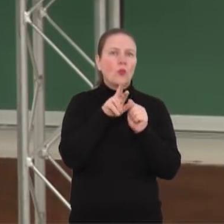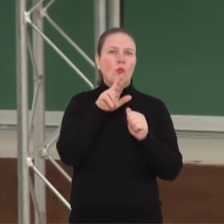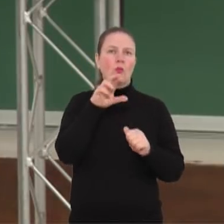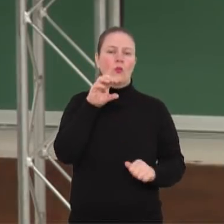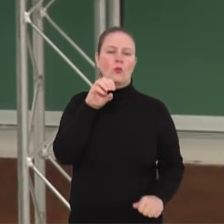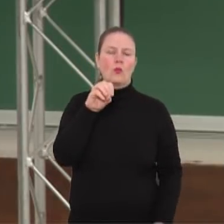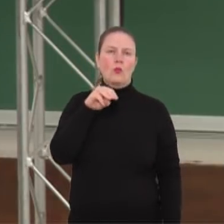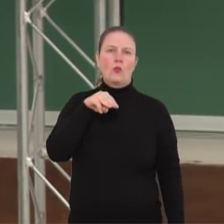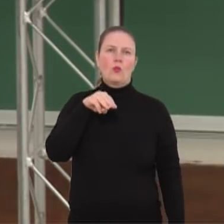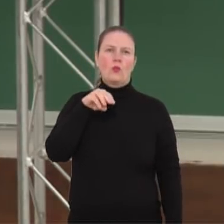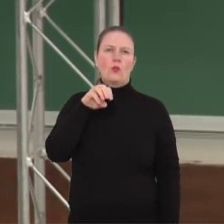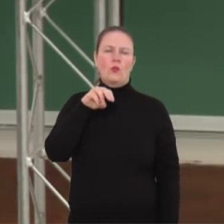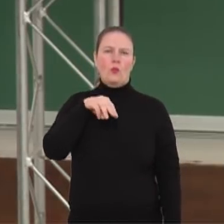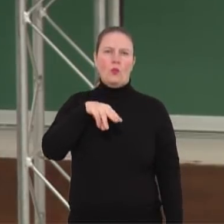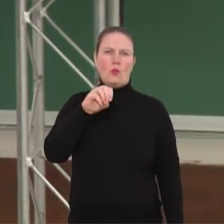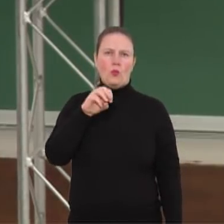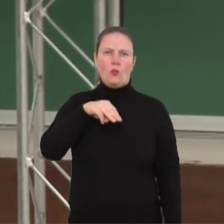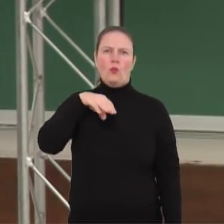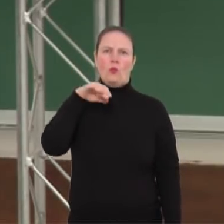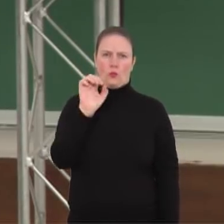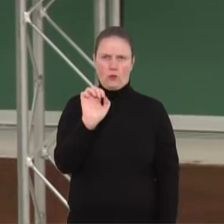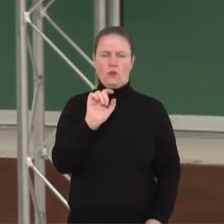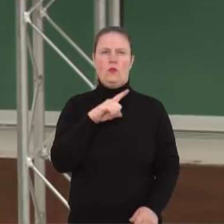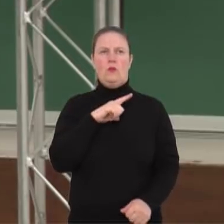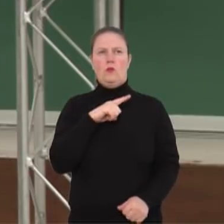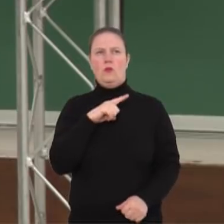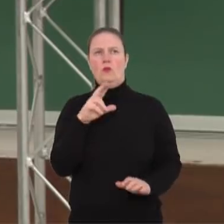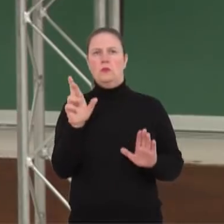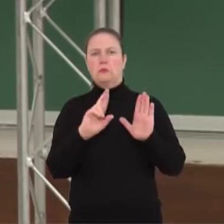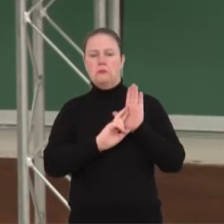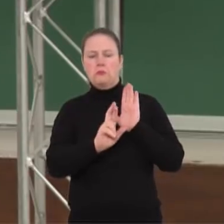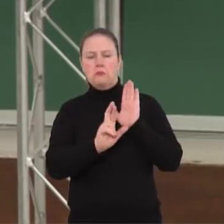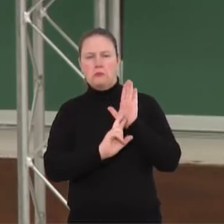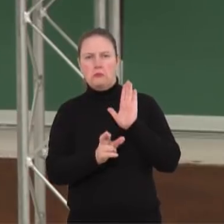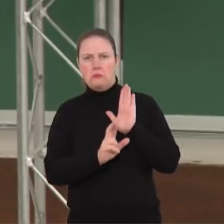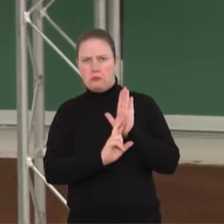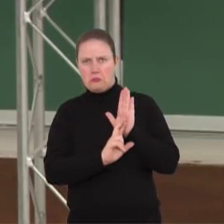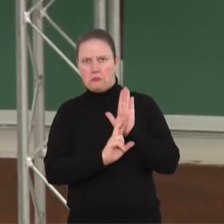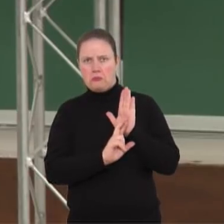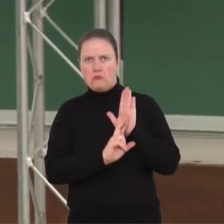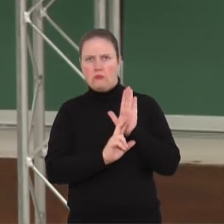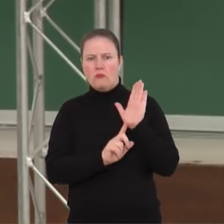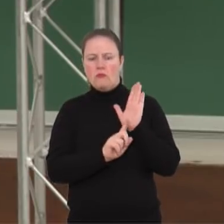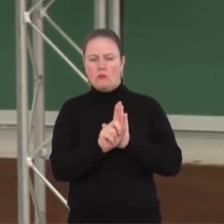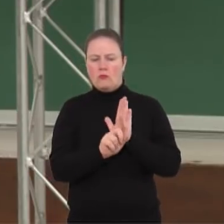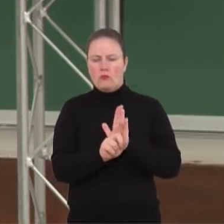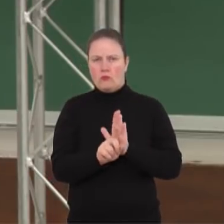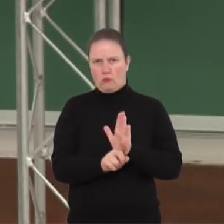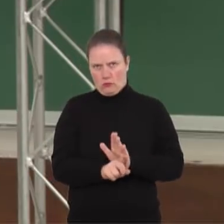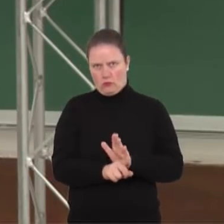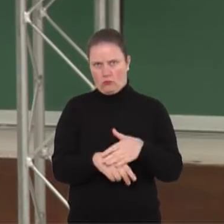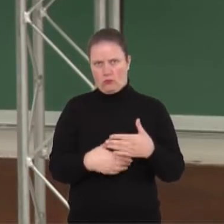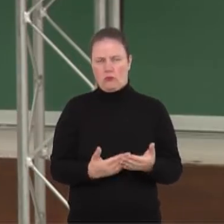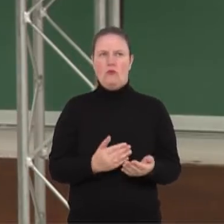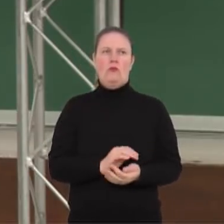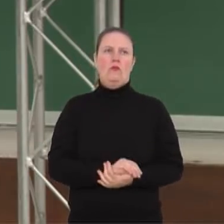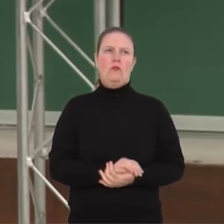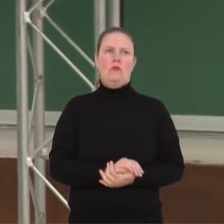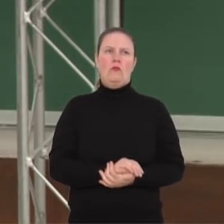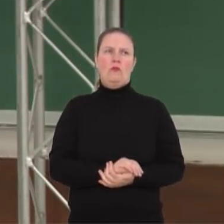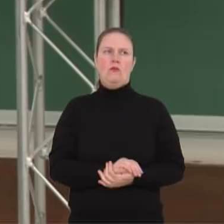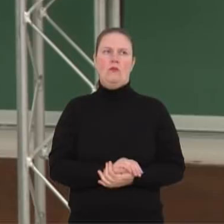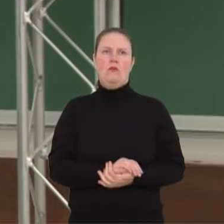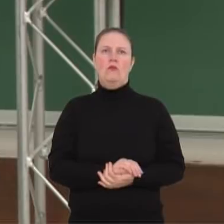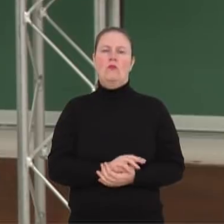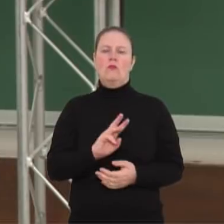Why, what, where. Ele já me responde metade da minha pergunta. Lembra dos pronomes interrogativos? Quando eu tenho